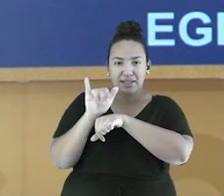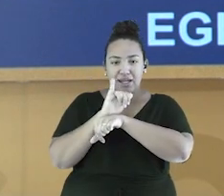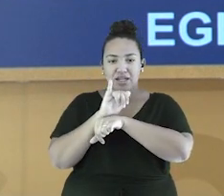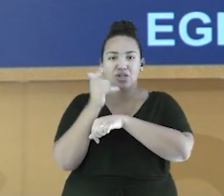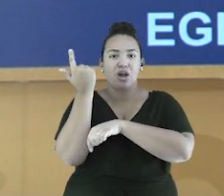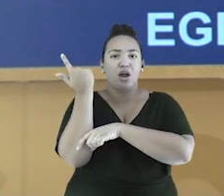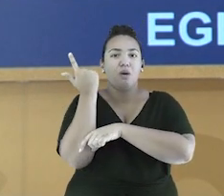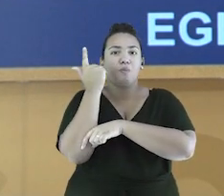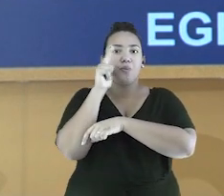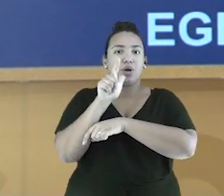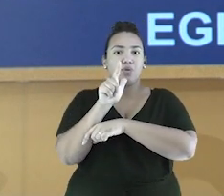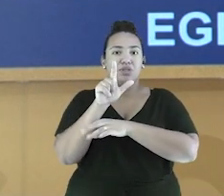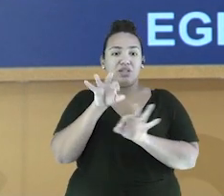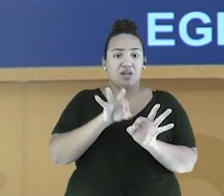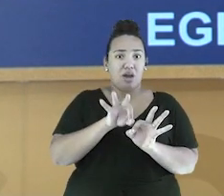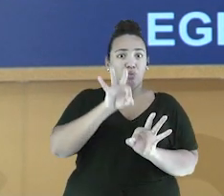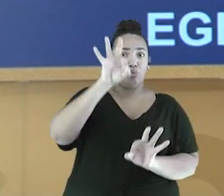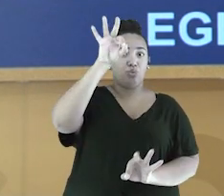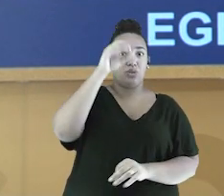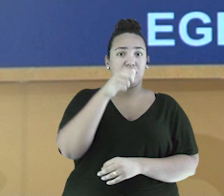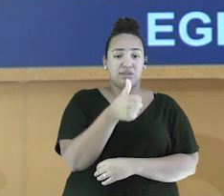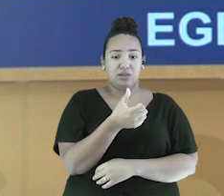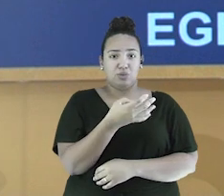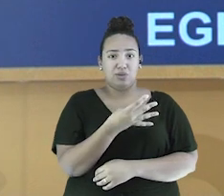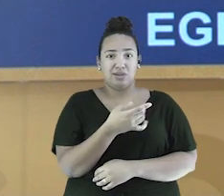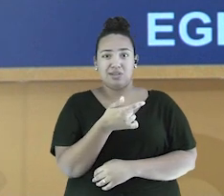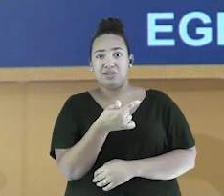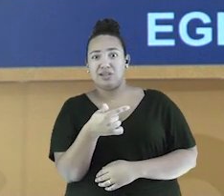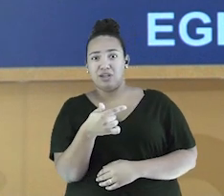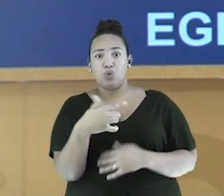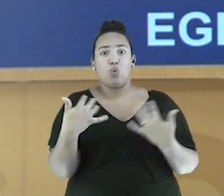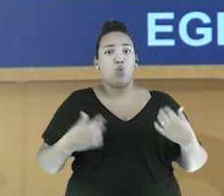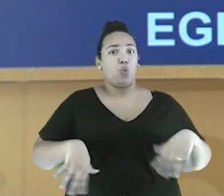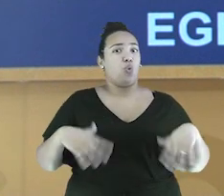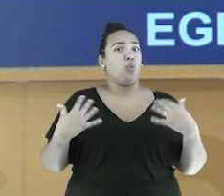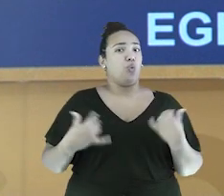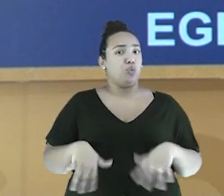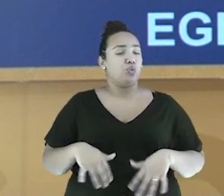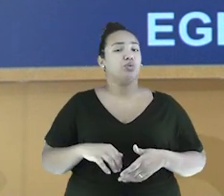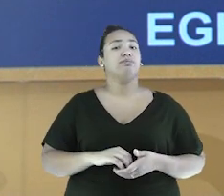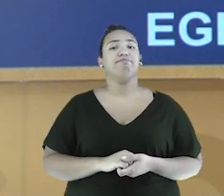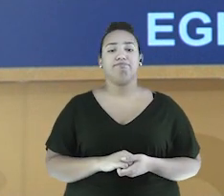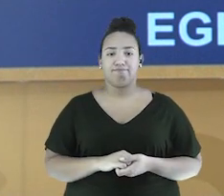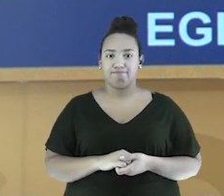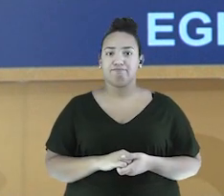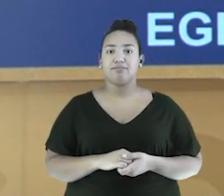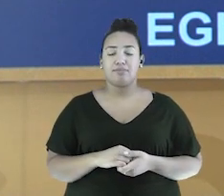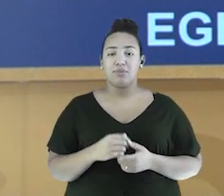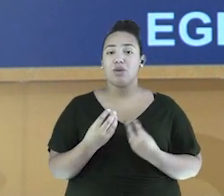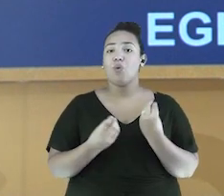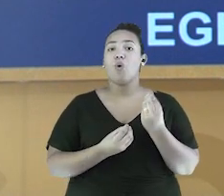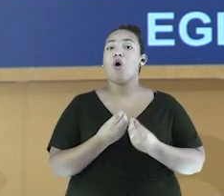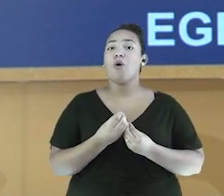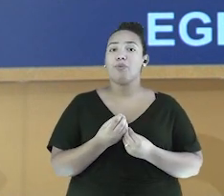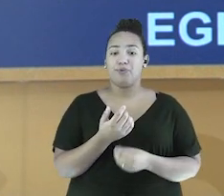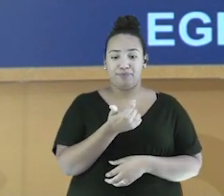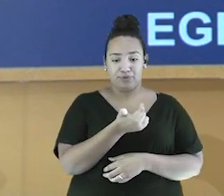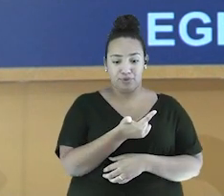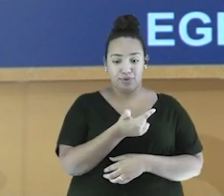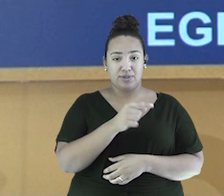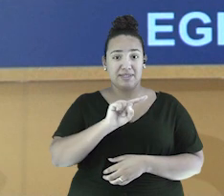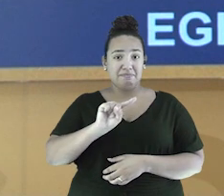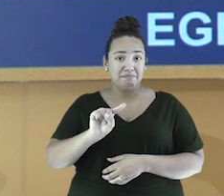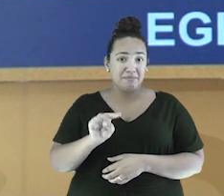de 147 metros do chão. Tudo isso cerca de